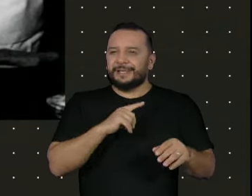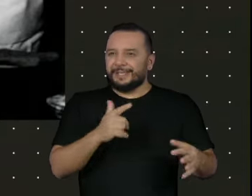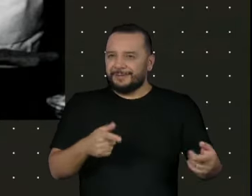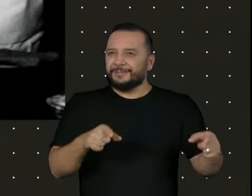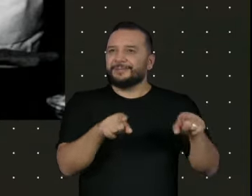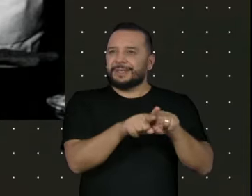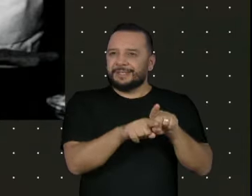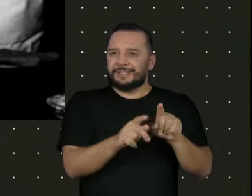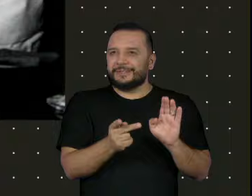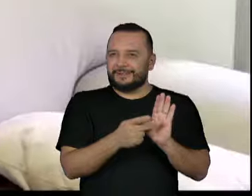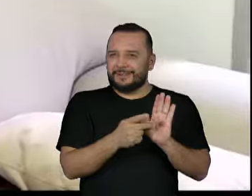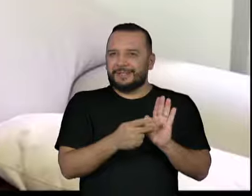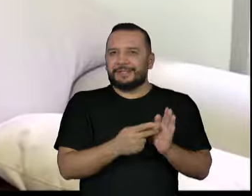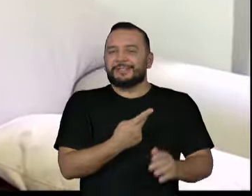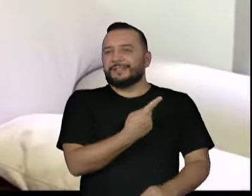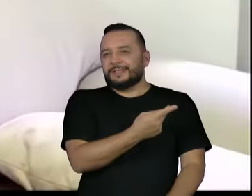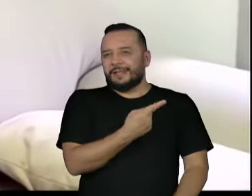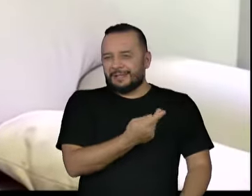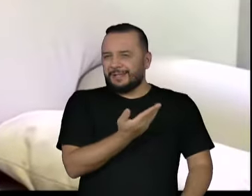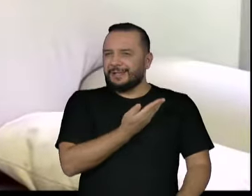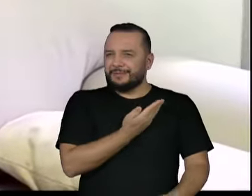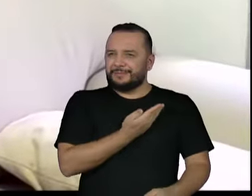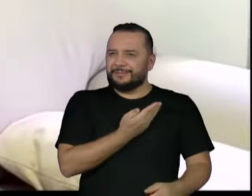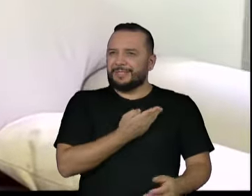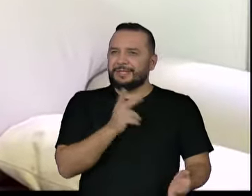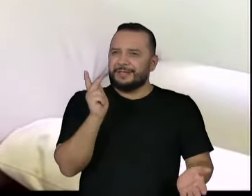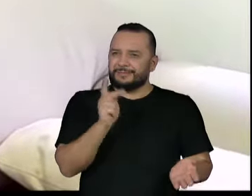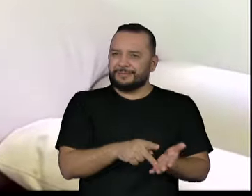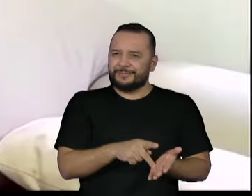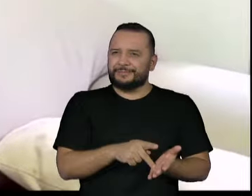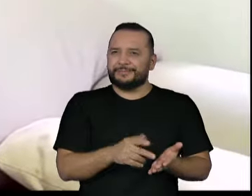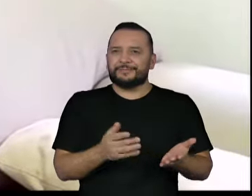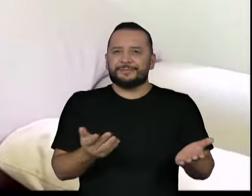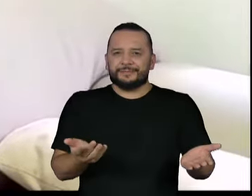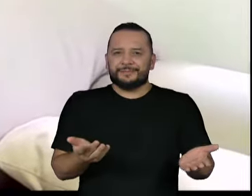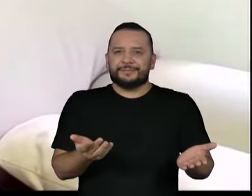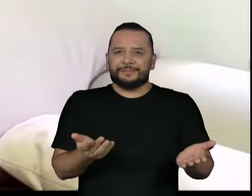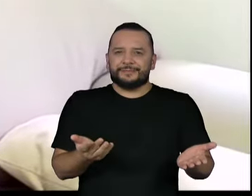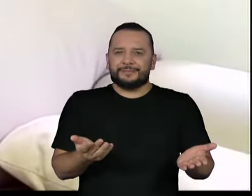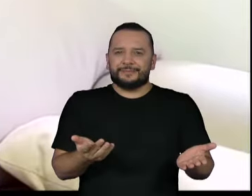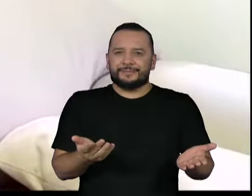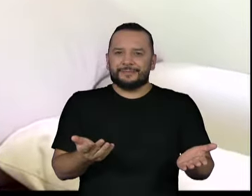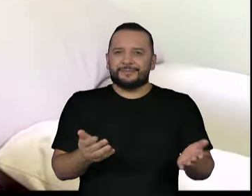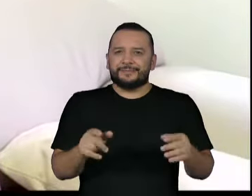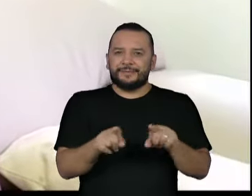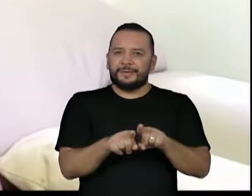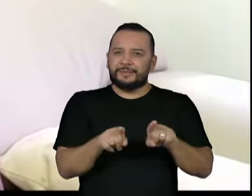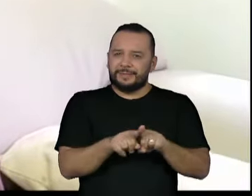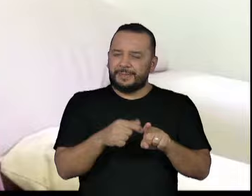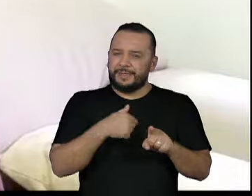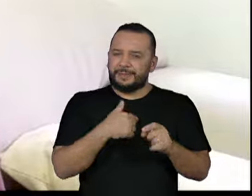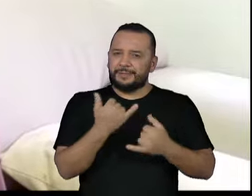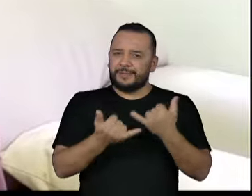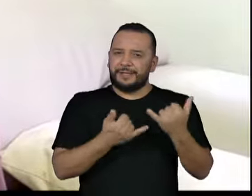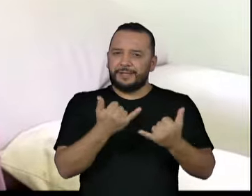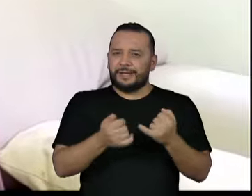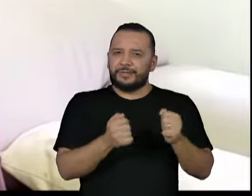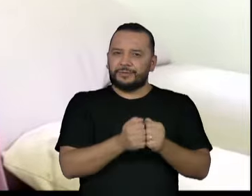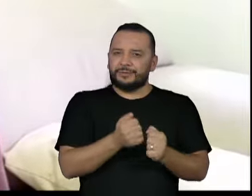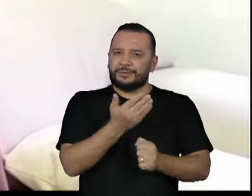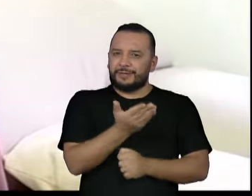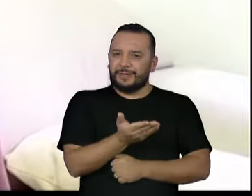companheirismo. Somos amigas mesmo de verdade. E, para brincar com ela, vou dizer,